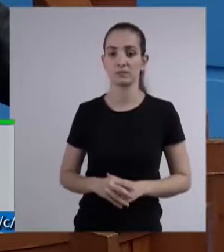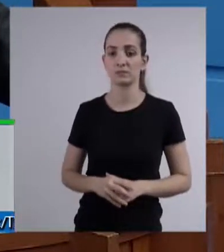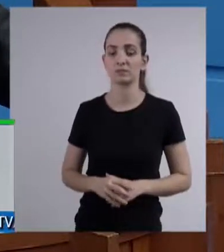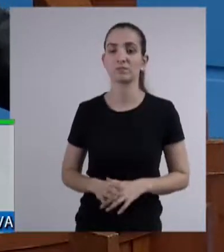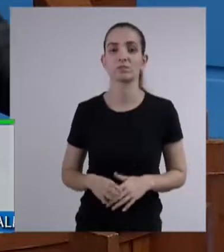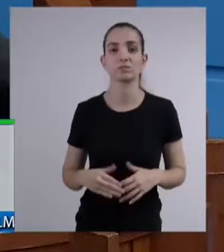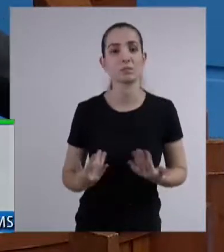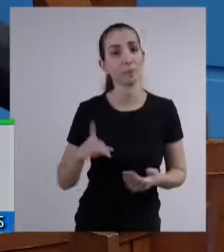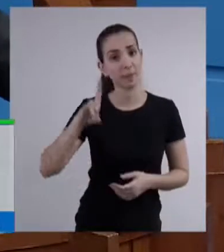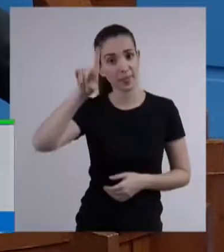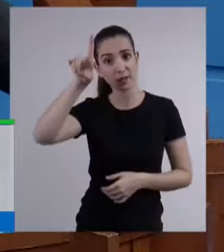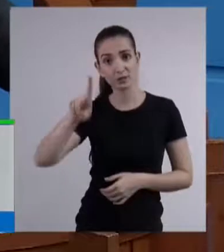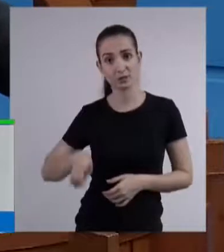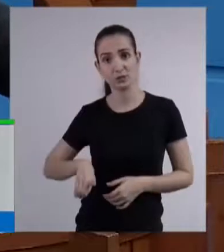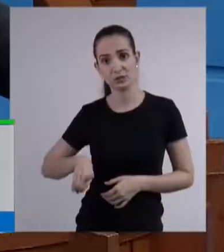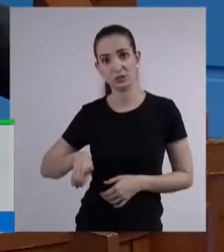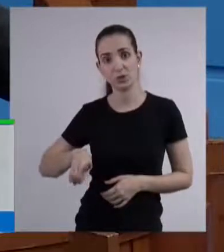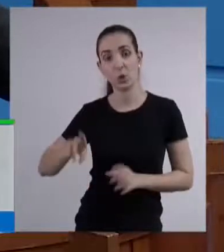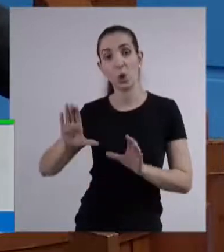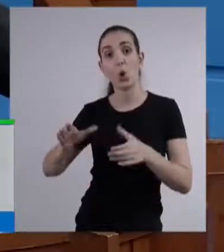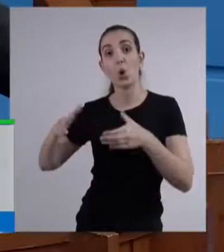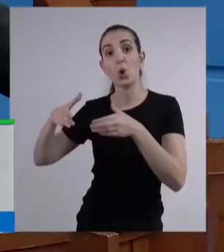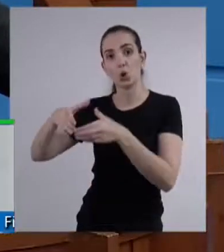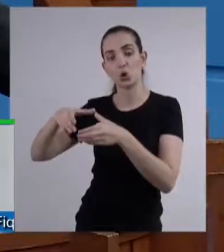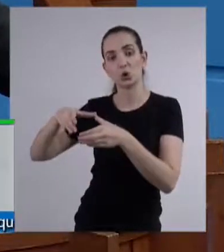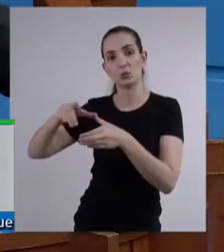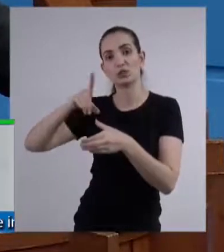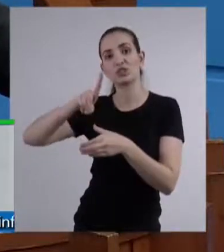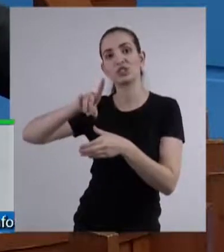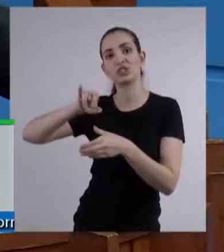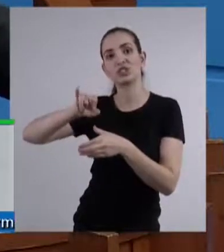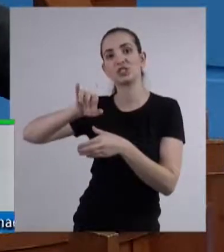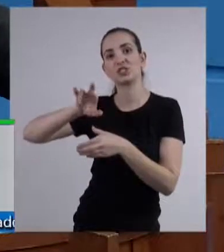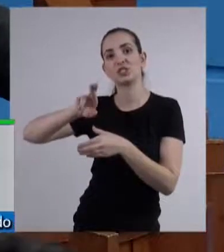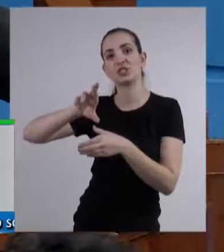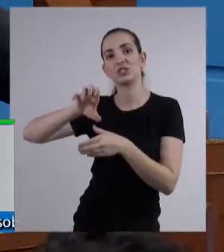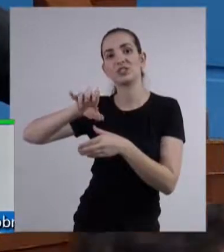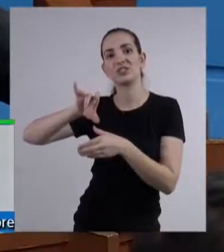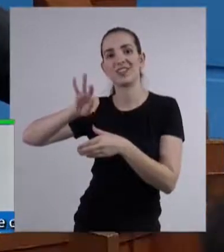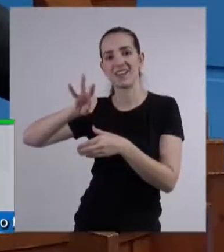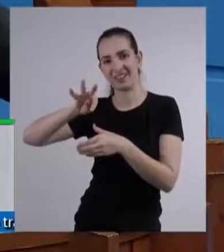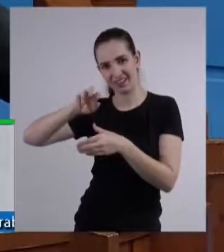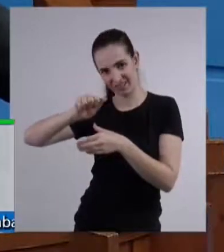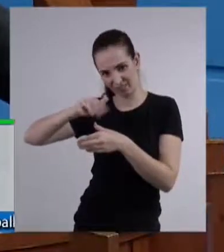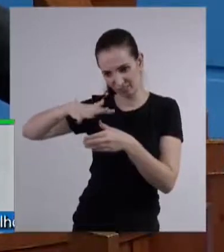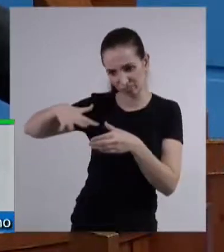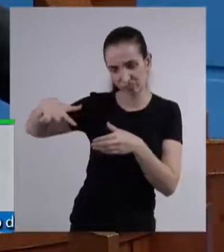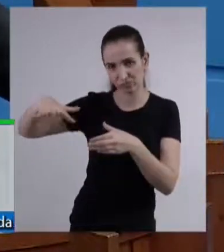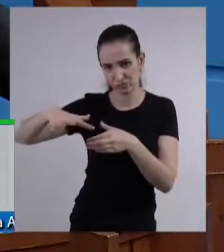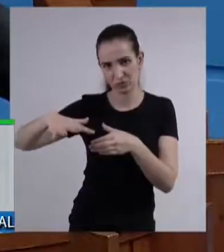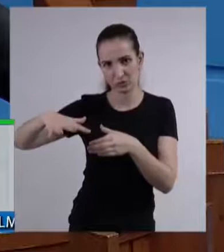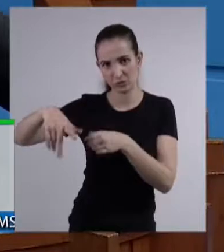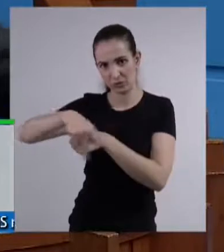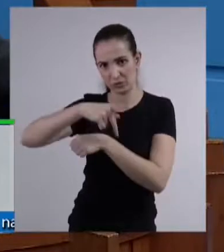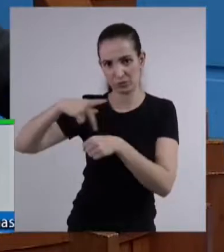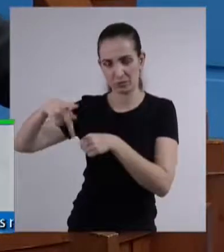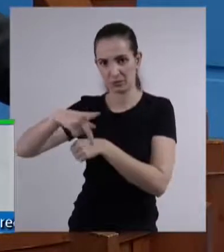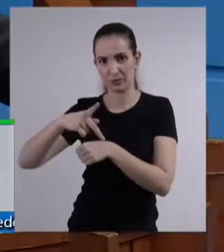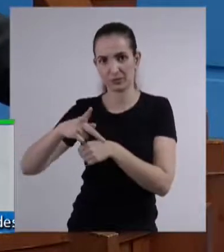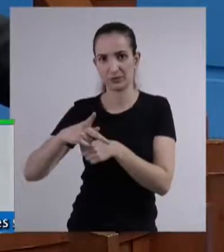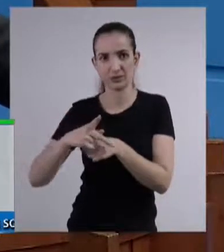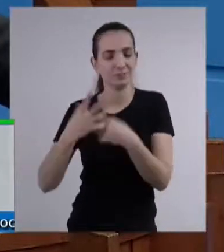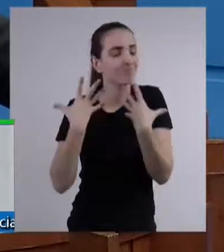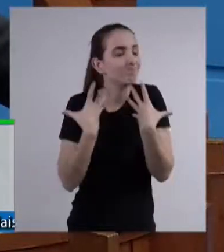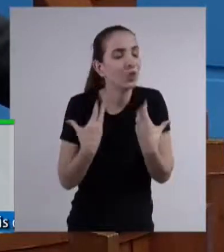A direita desse país não se conformou em perder 4 eleições seguidas para o PT.